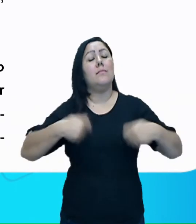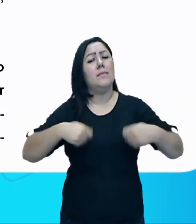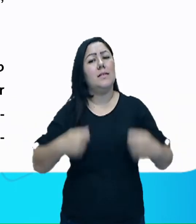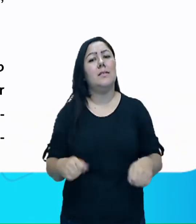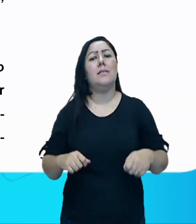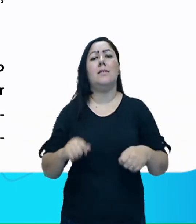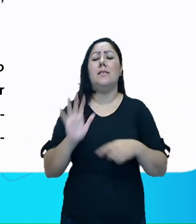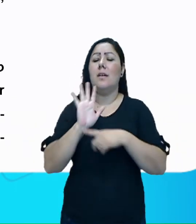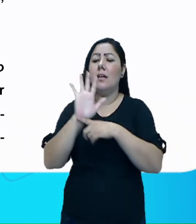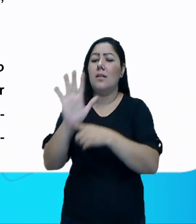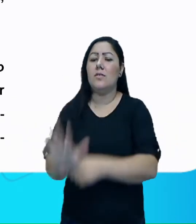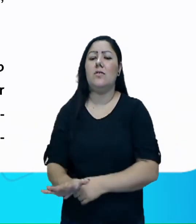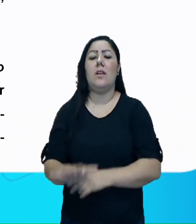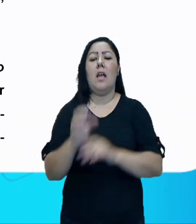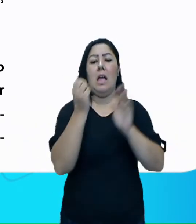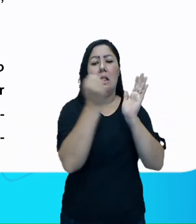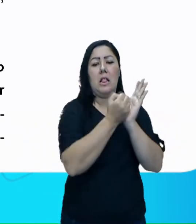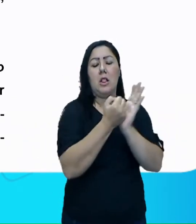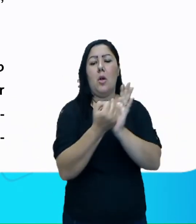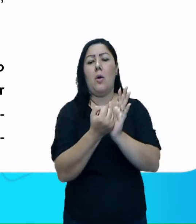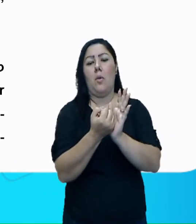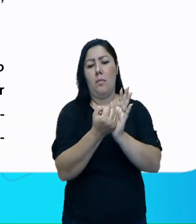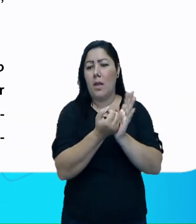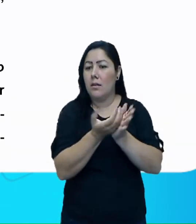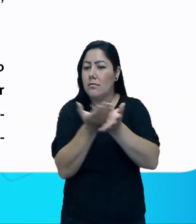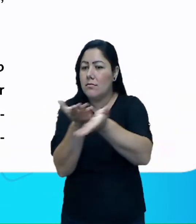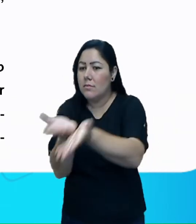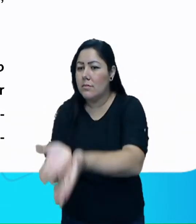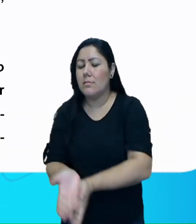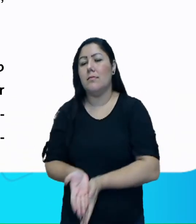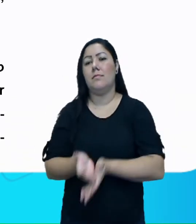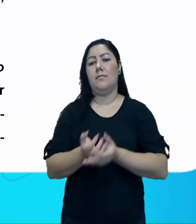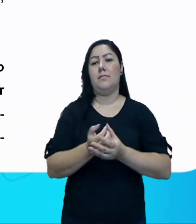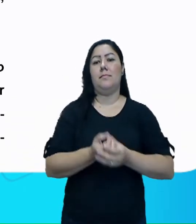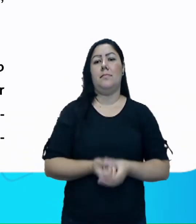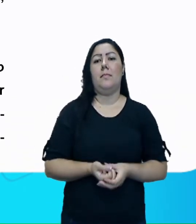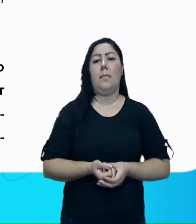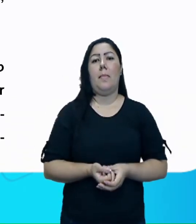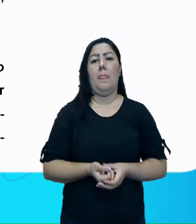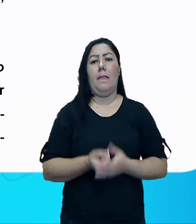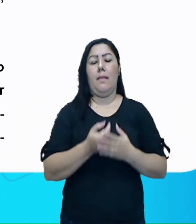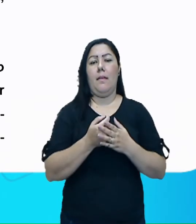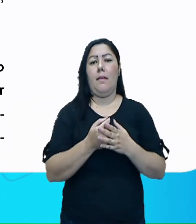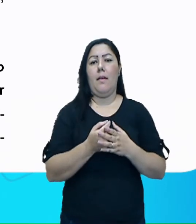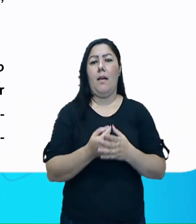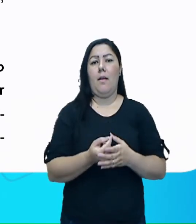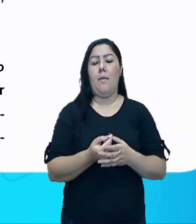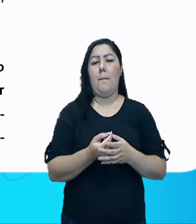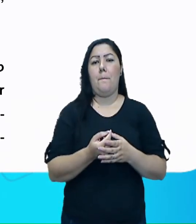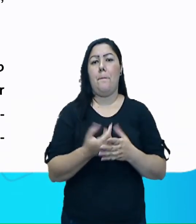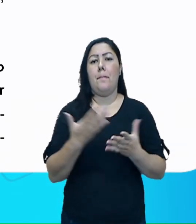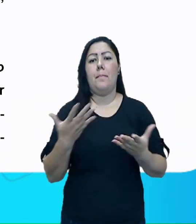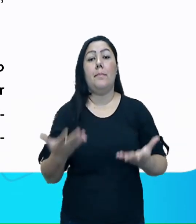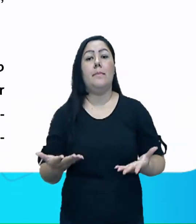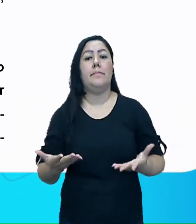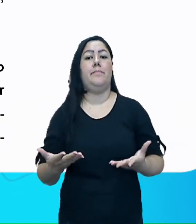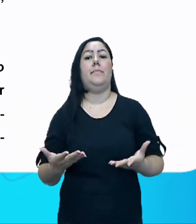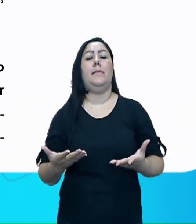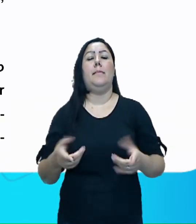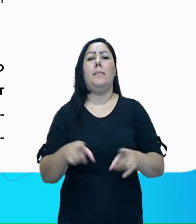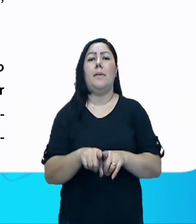seja, respeitando a lei de imigração. Devemos reduzir controles, autorizações